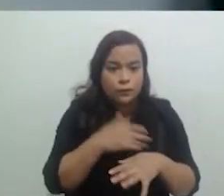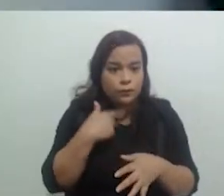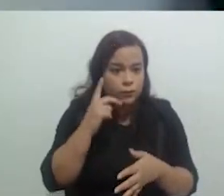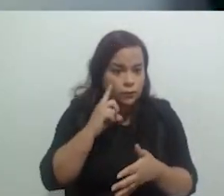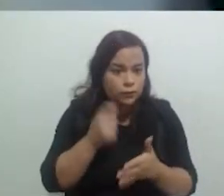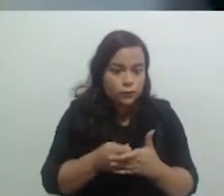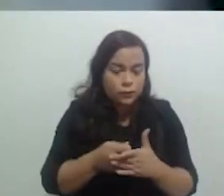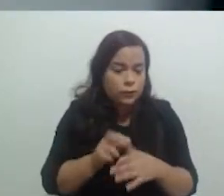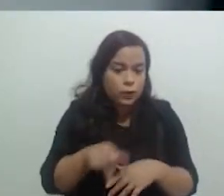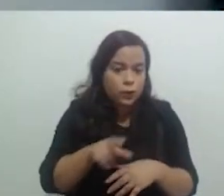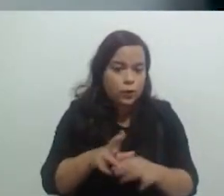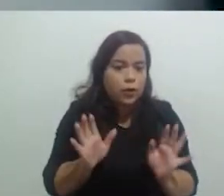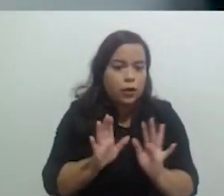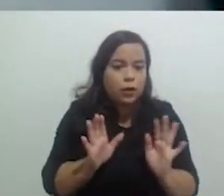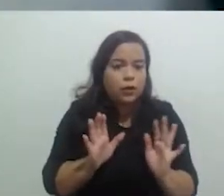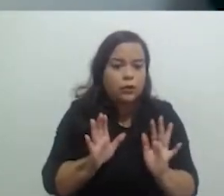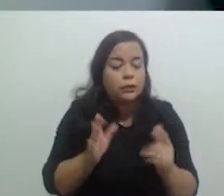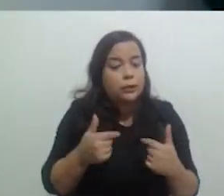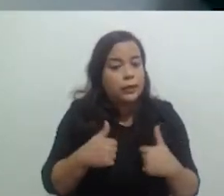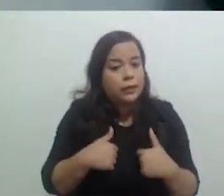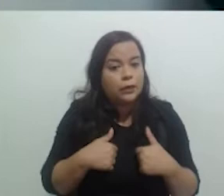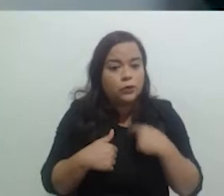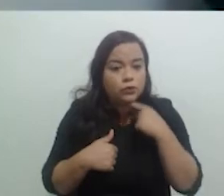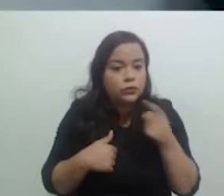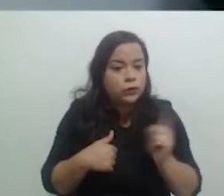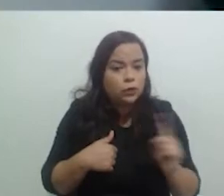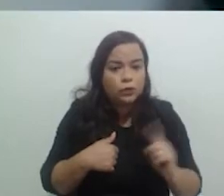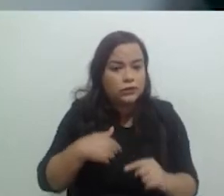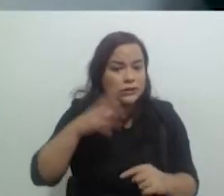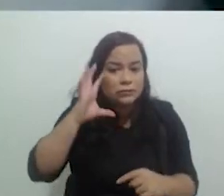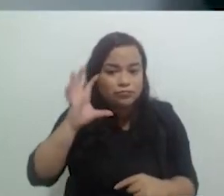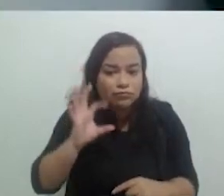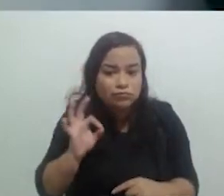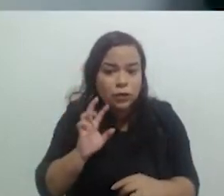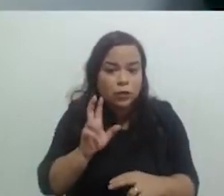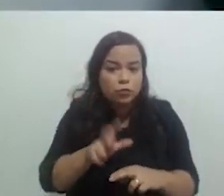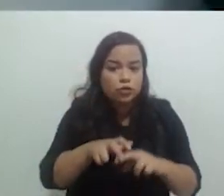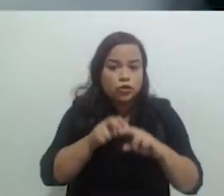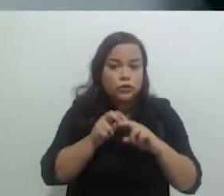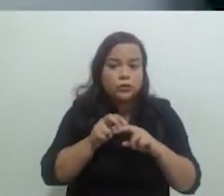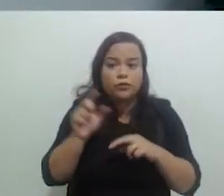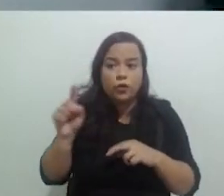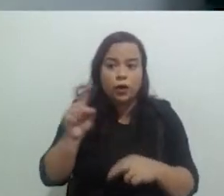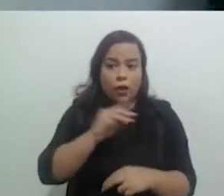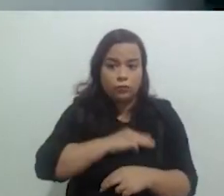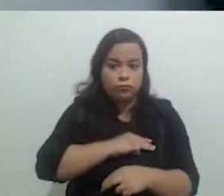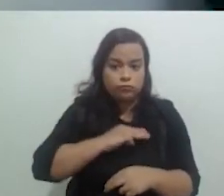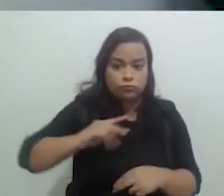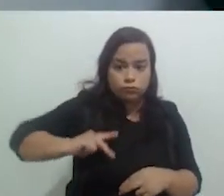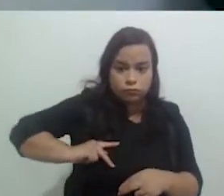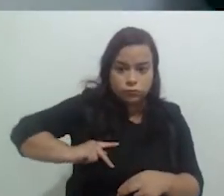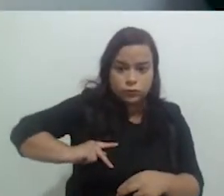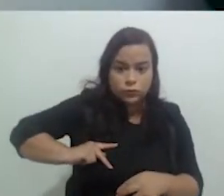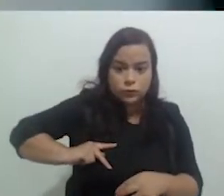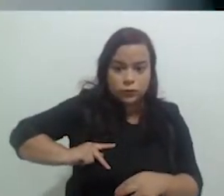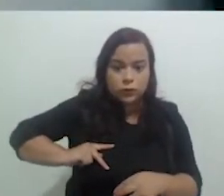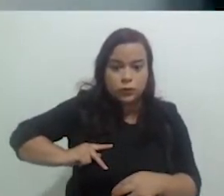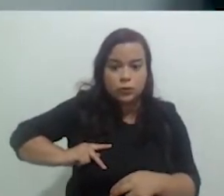eu não consegui entender bem as razões do Ministério Público, porque